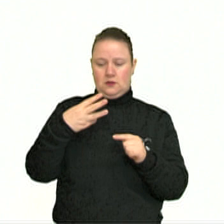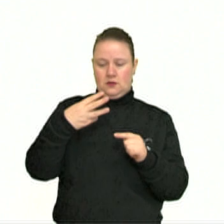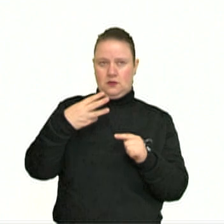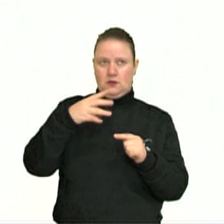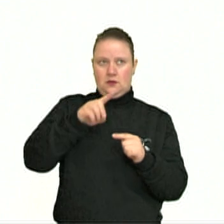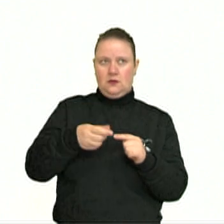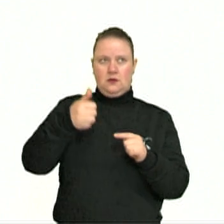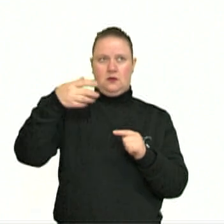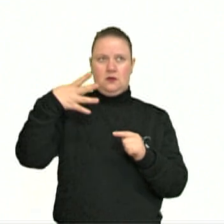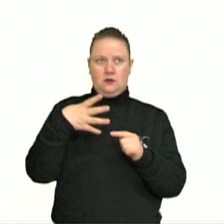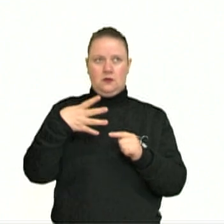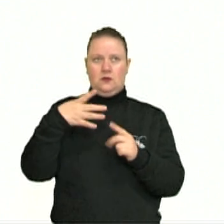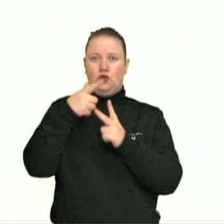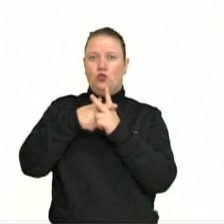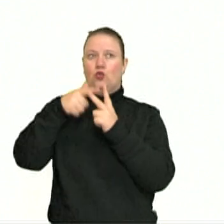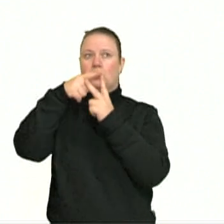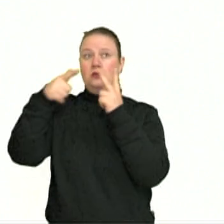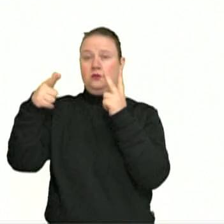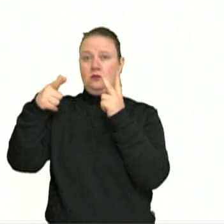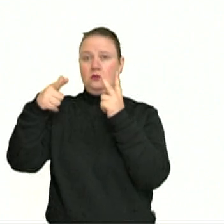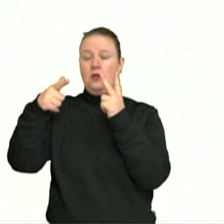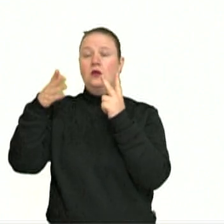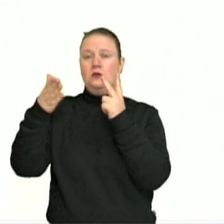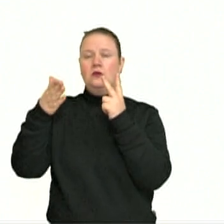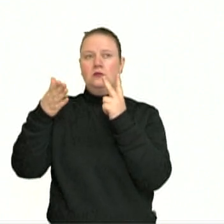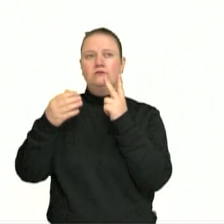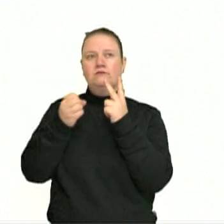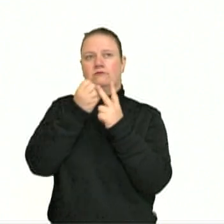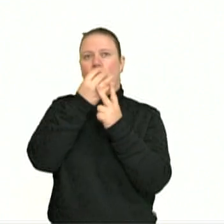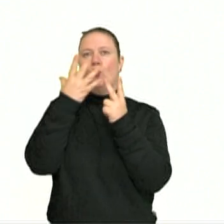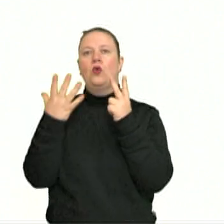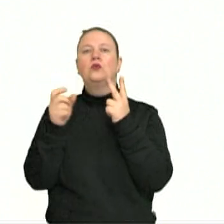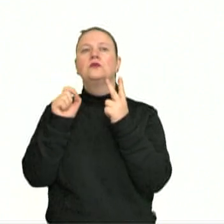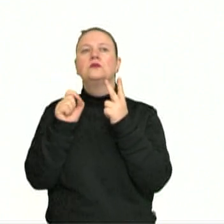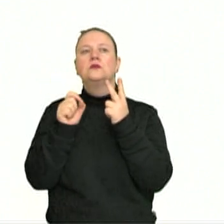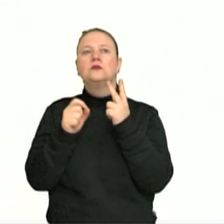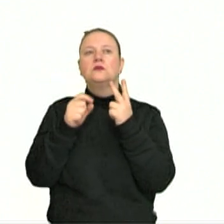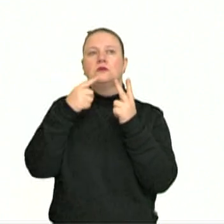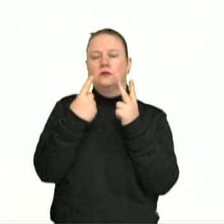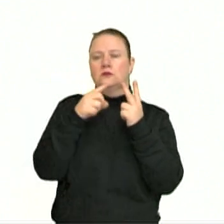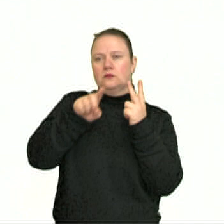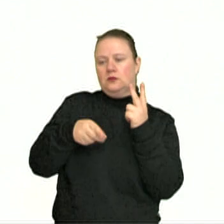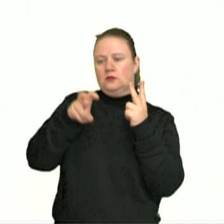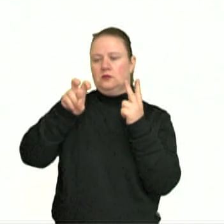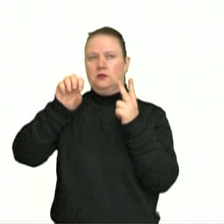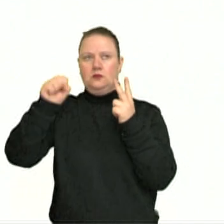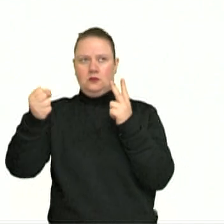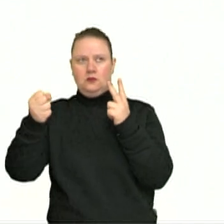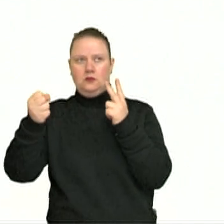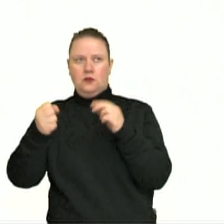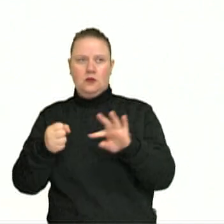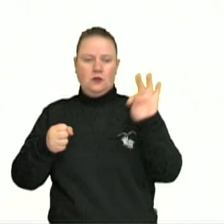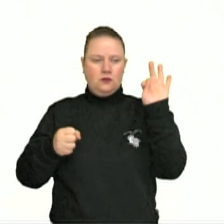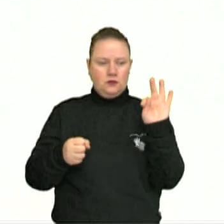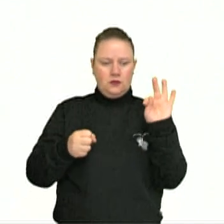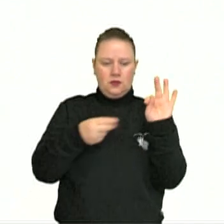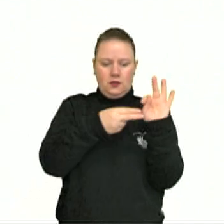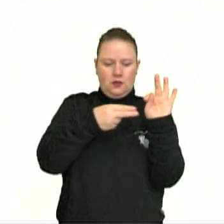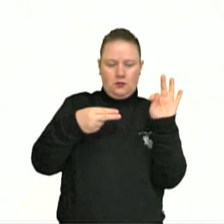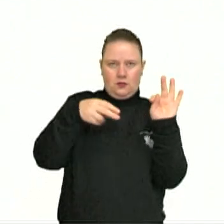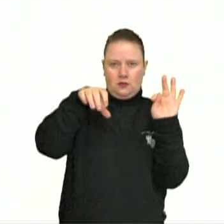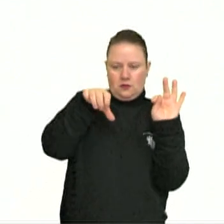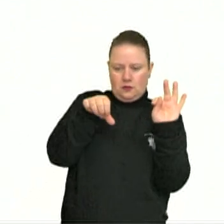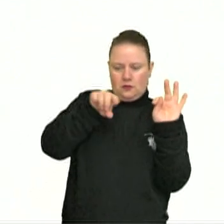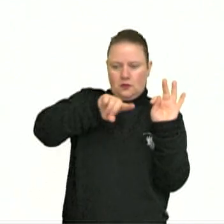a raiz e multiplicando toda a galerinha ali, eu vou ter 9,9. Ou seja, percebam que o período ele